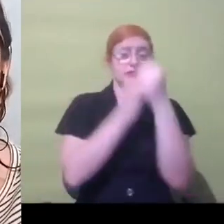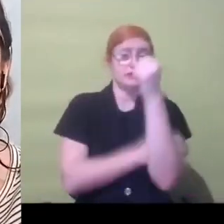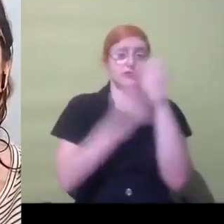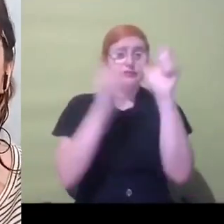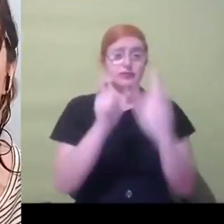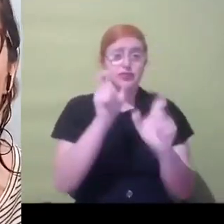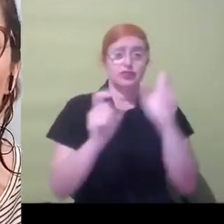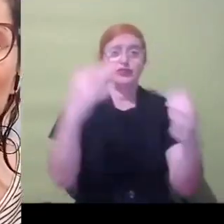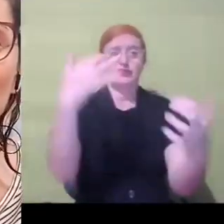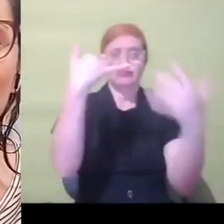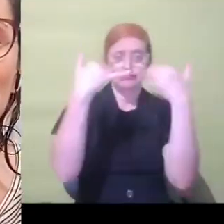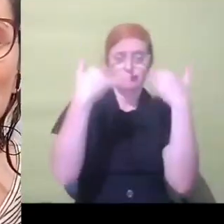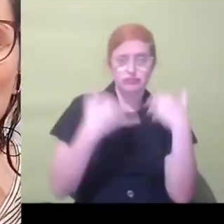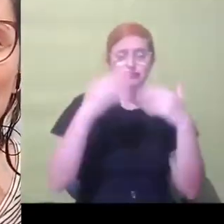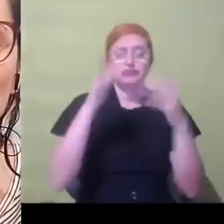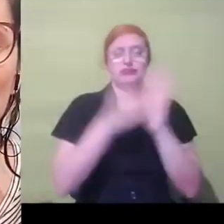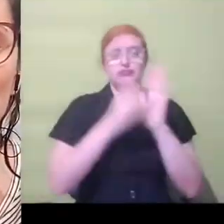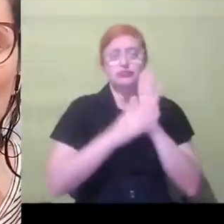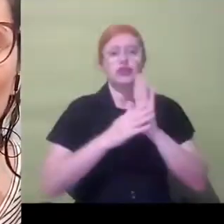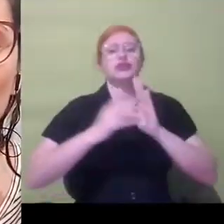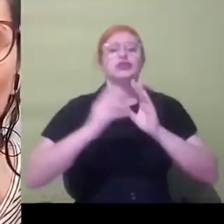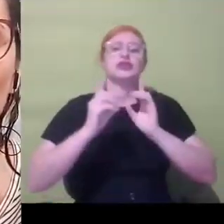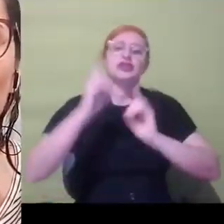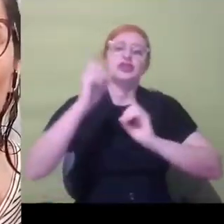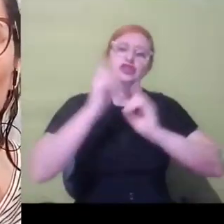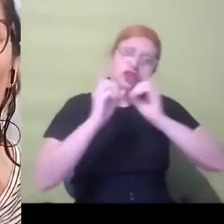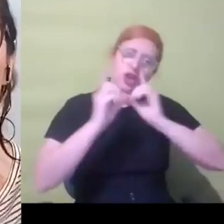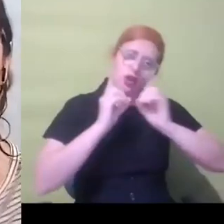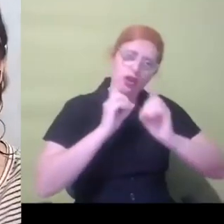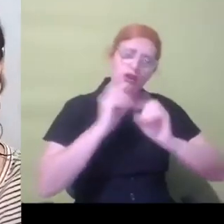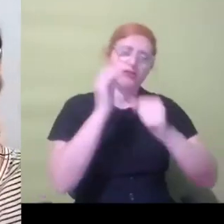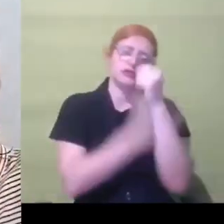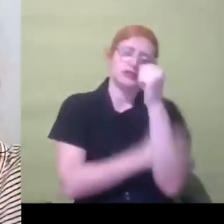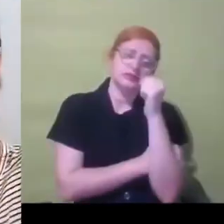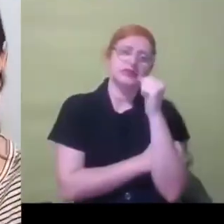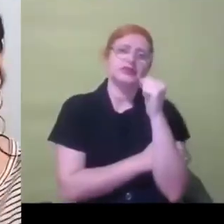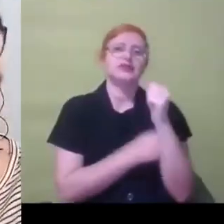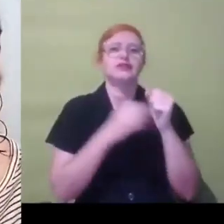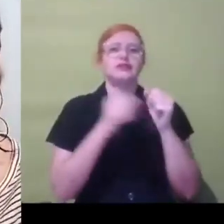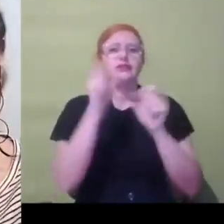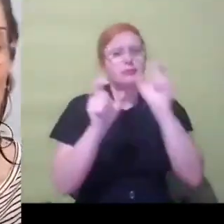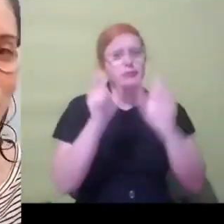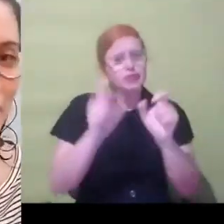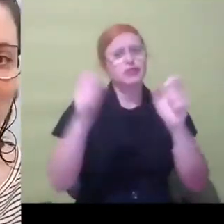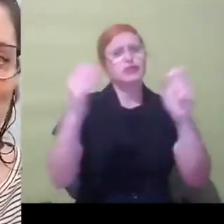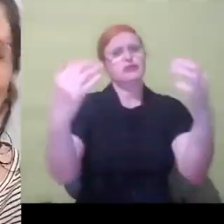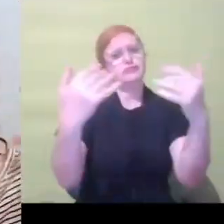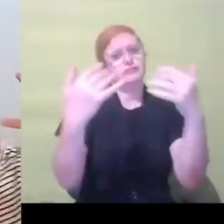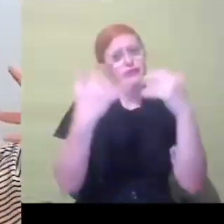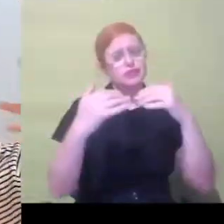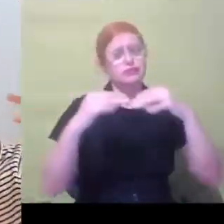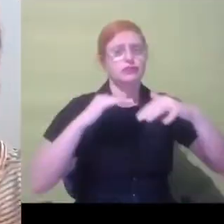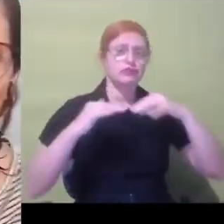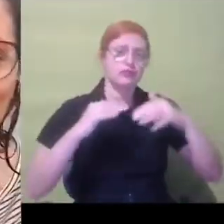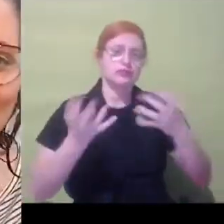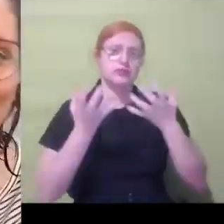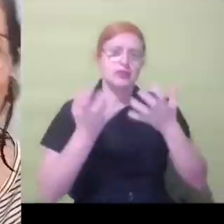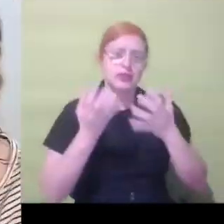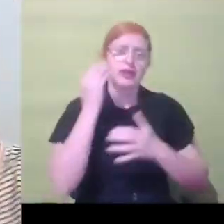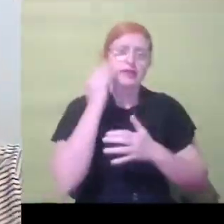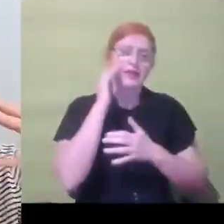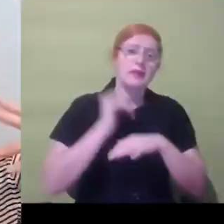que é uma proposta de dialogar sobre o feminismo com quem está chegando no movimento, quem está querendo